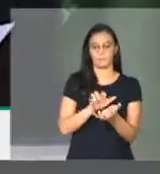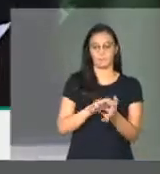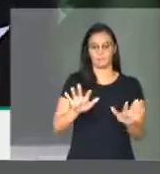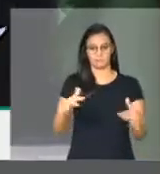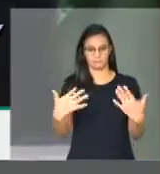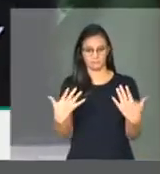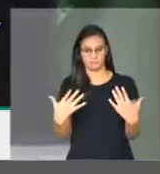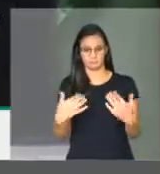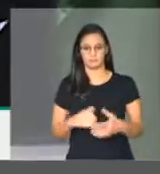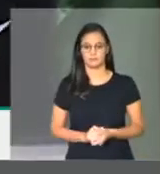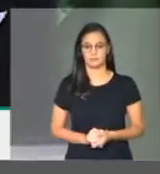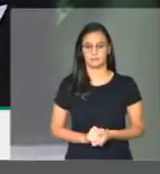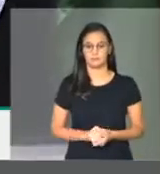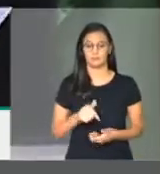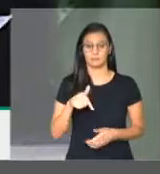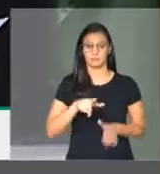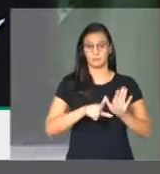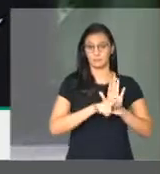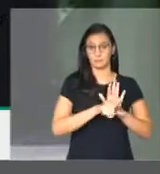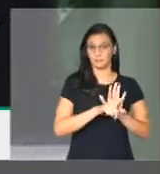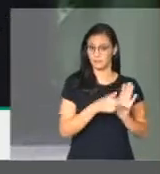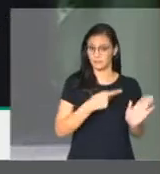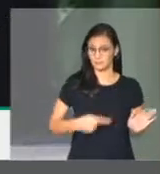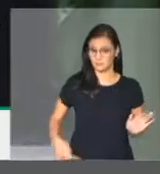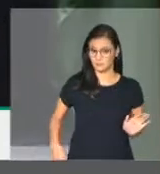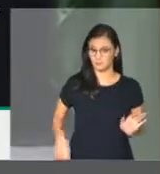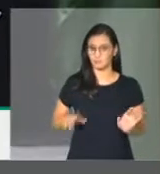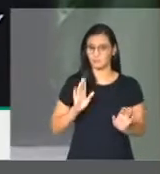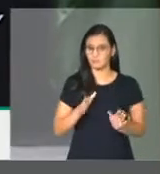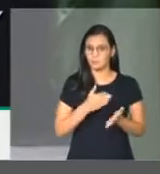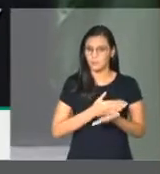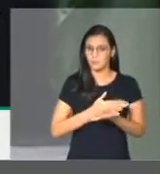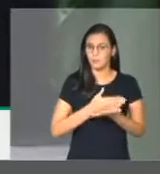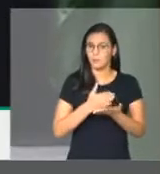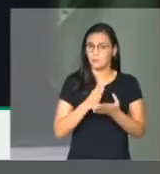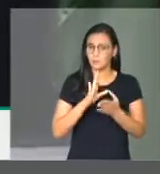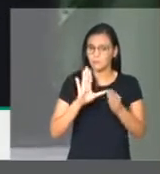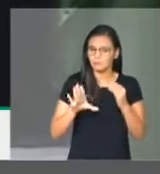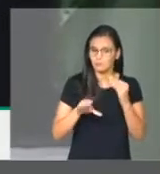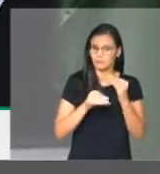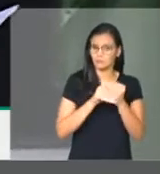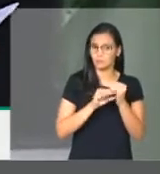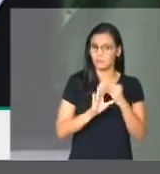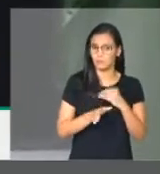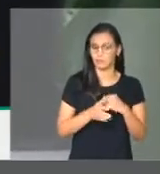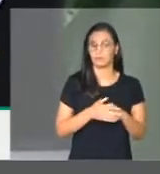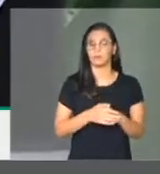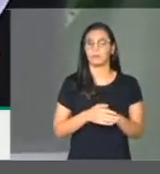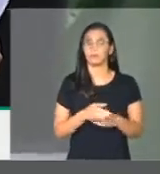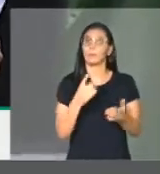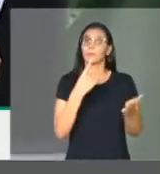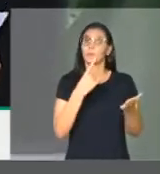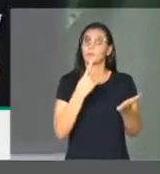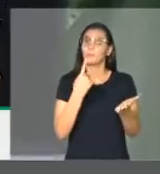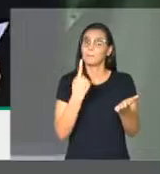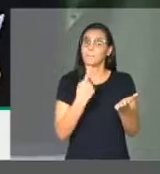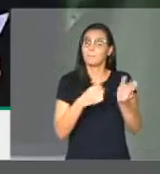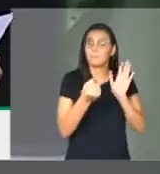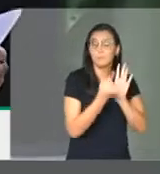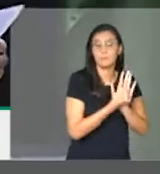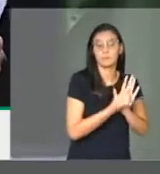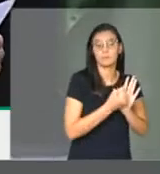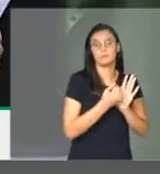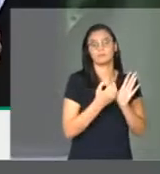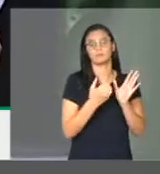assiste. Esta é uma legislatura, senhor presidente, já na iminência da sua conclusão, marcada por um conjunto de